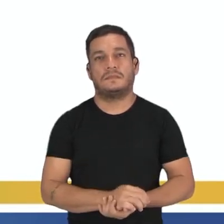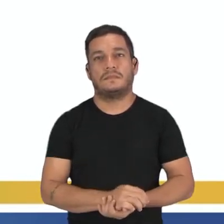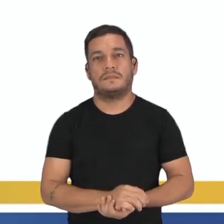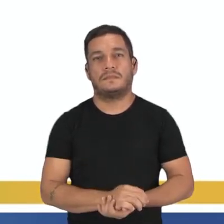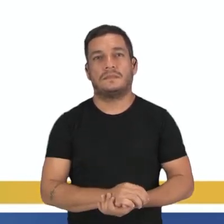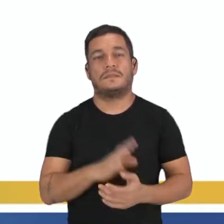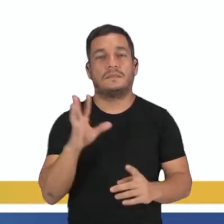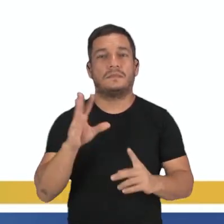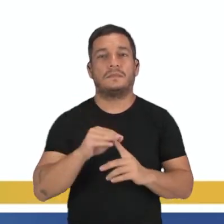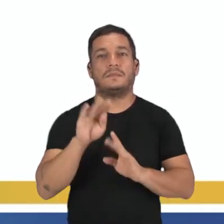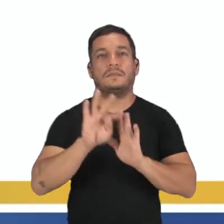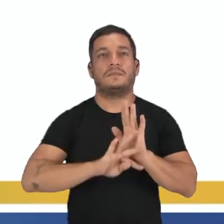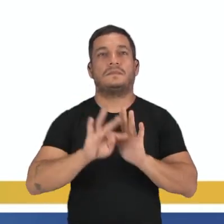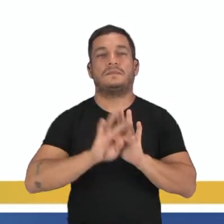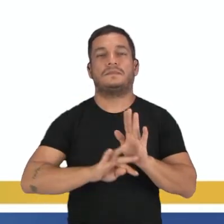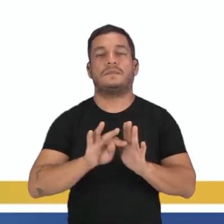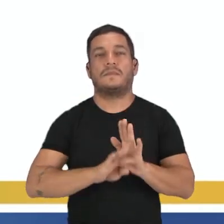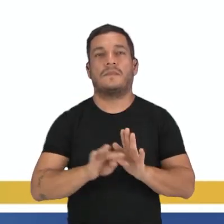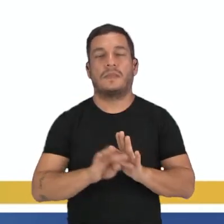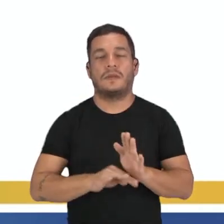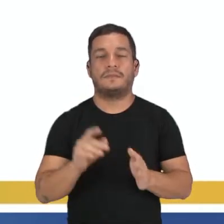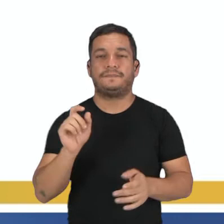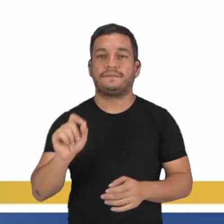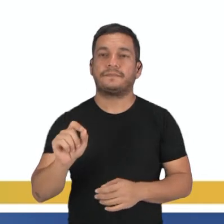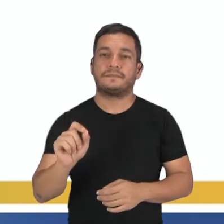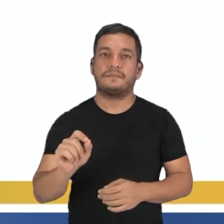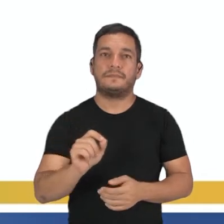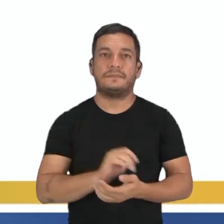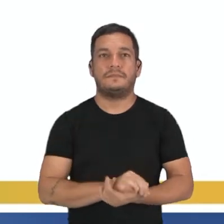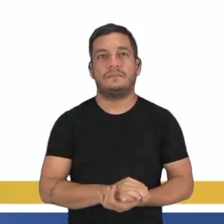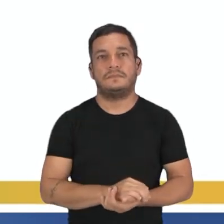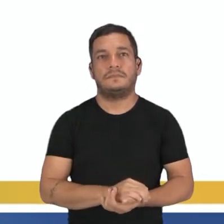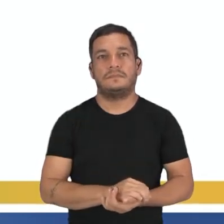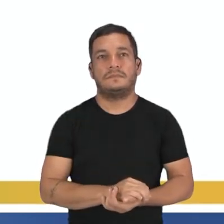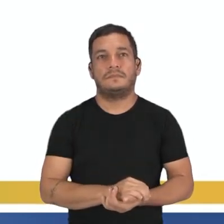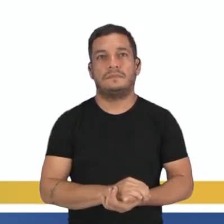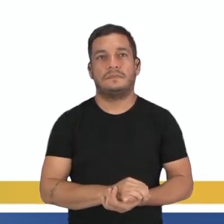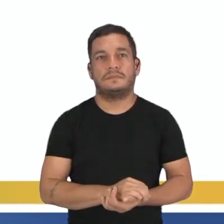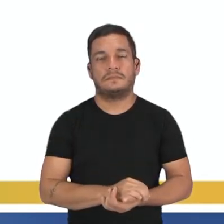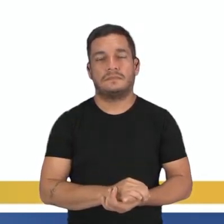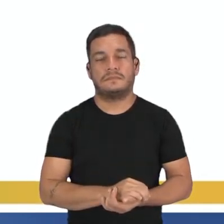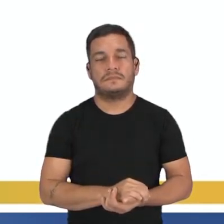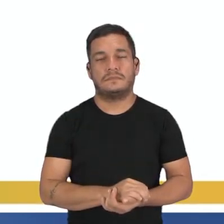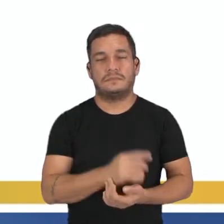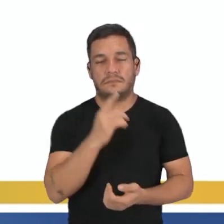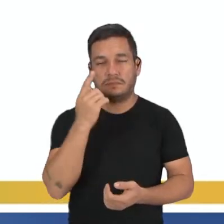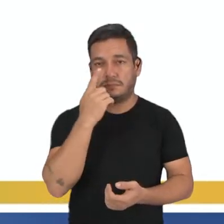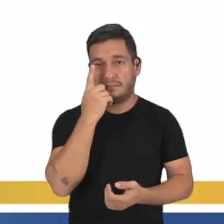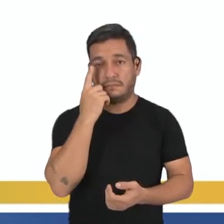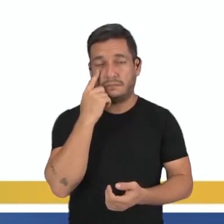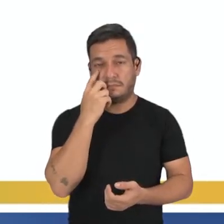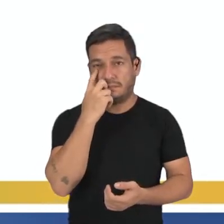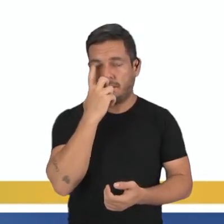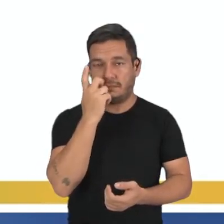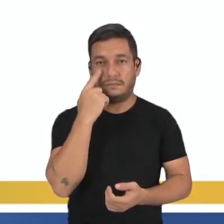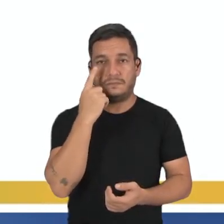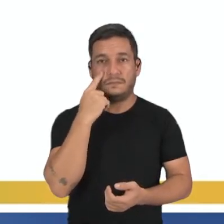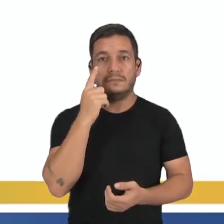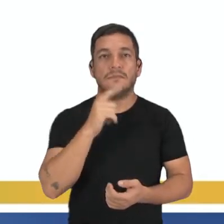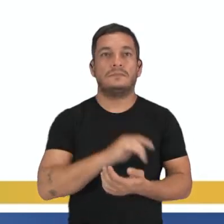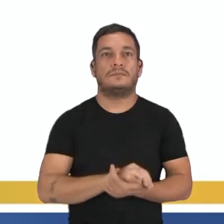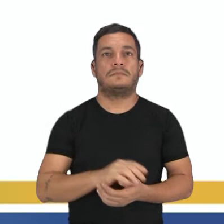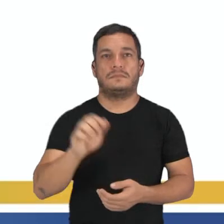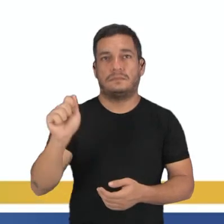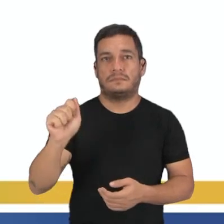quanto à finalidade do texto a finalidade do texto é agora nós temos algumas alternativas